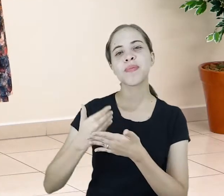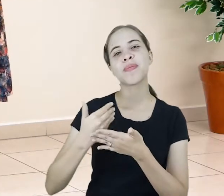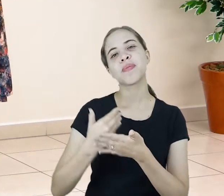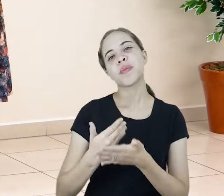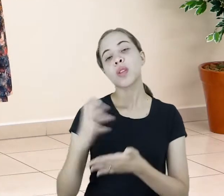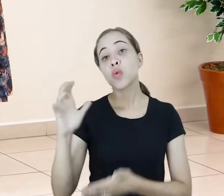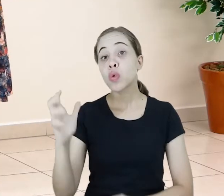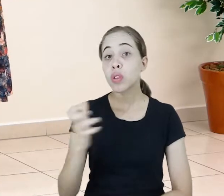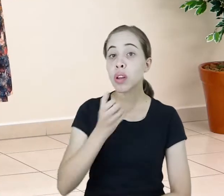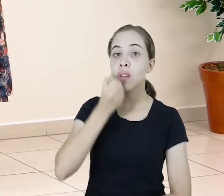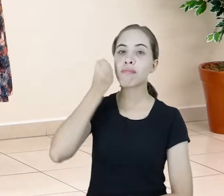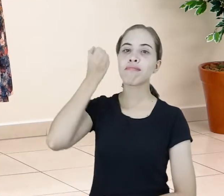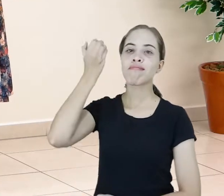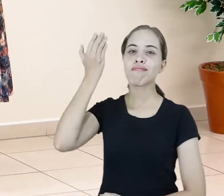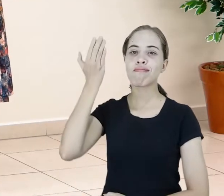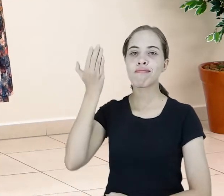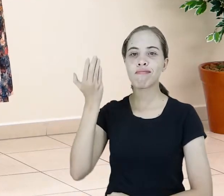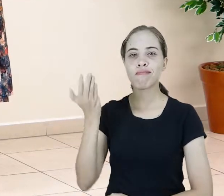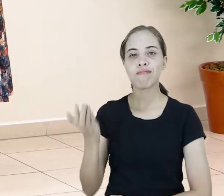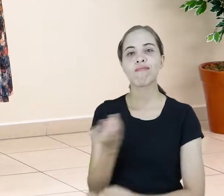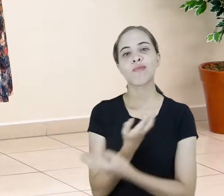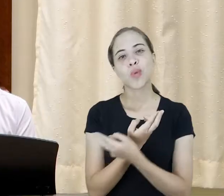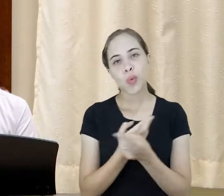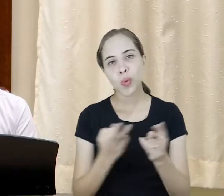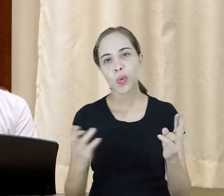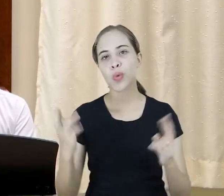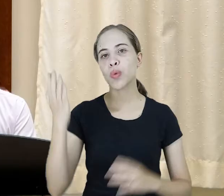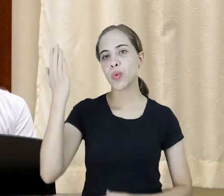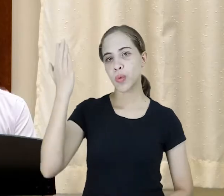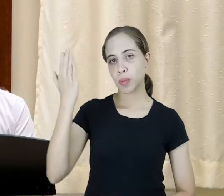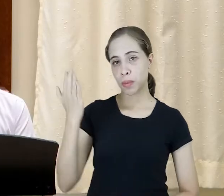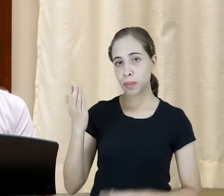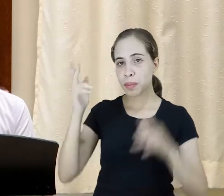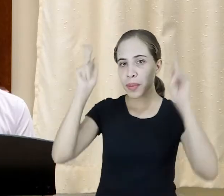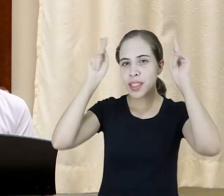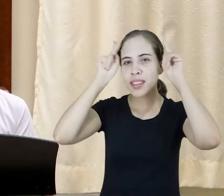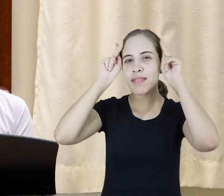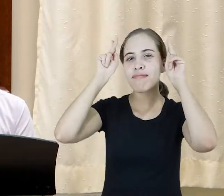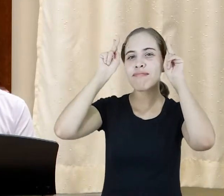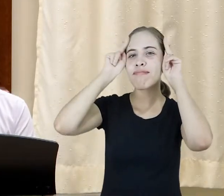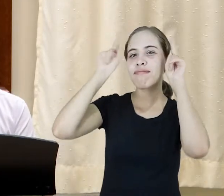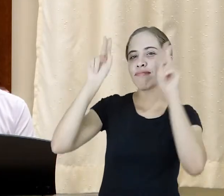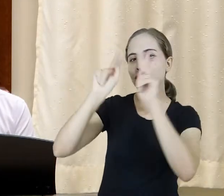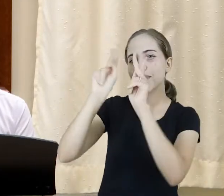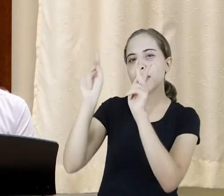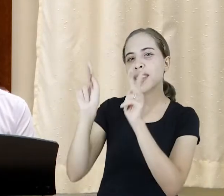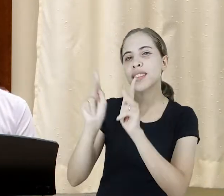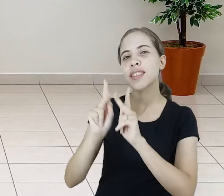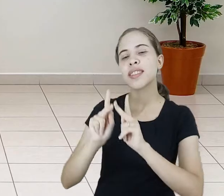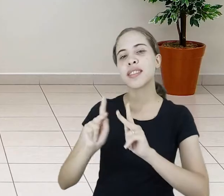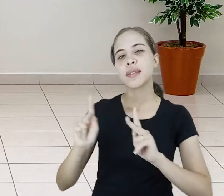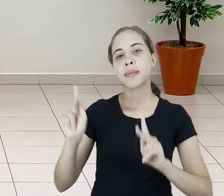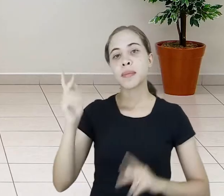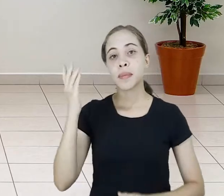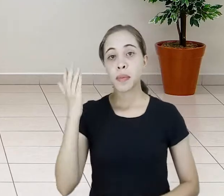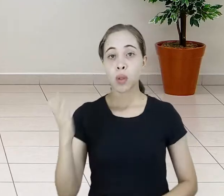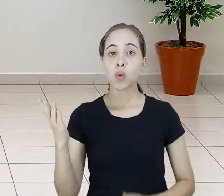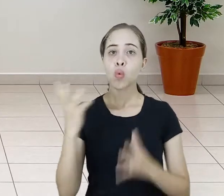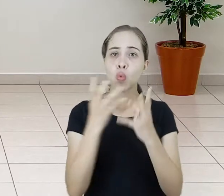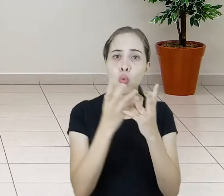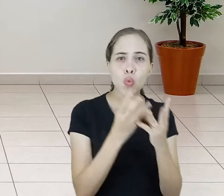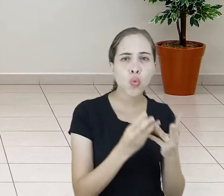O Salvador, o Redentor, o Príncipe da Paz,